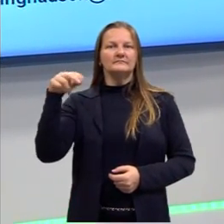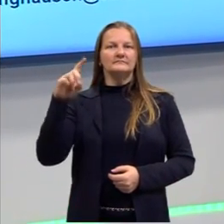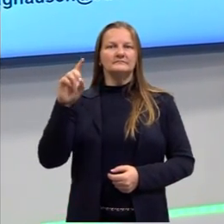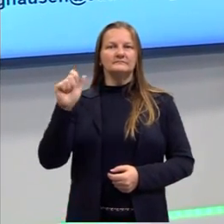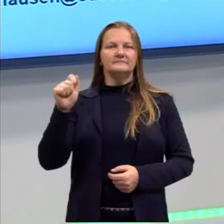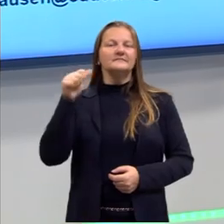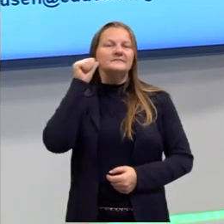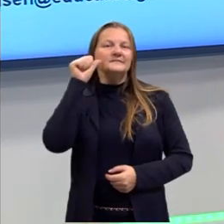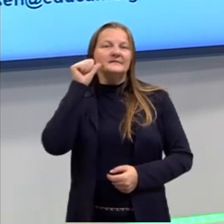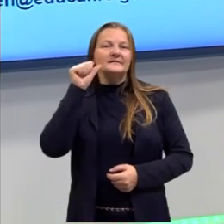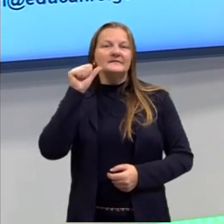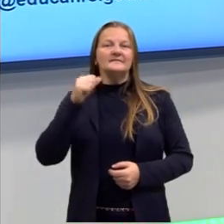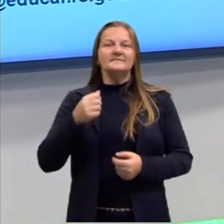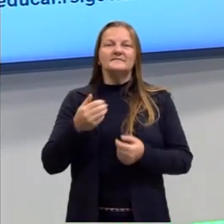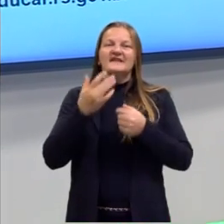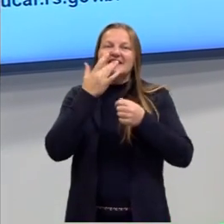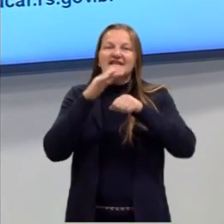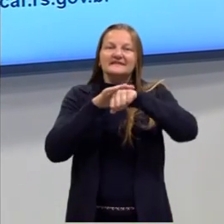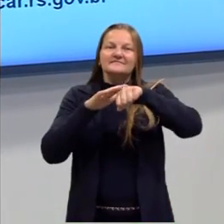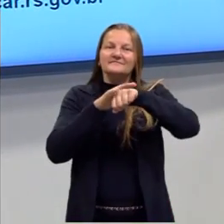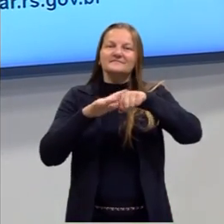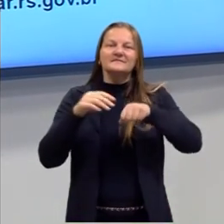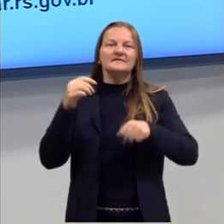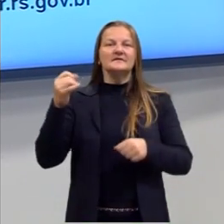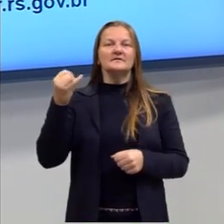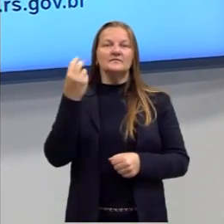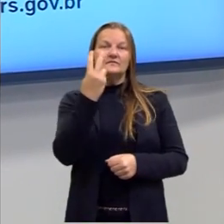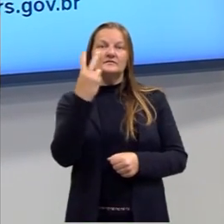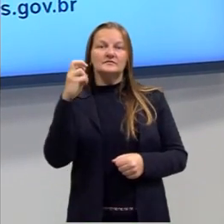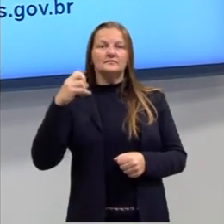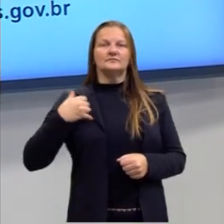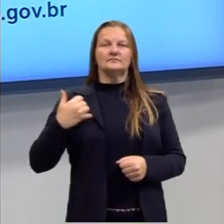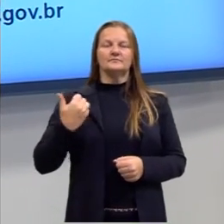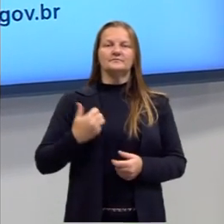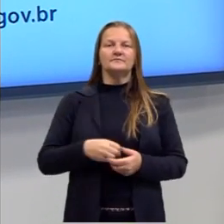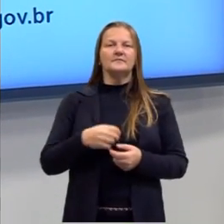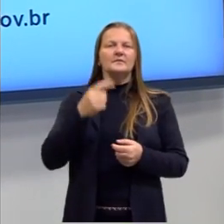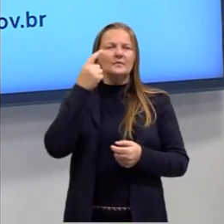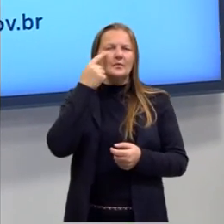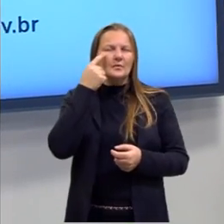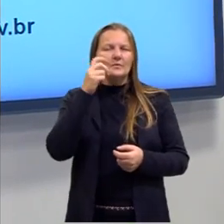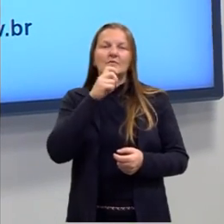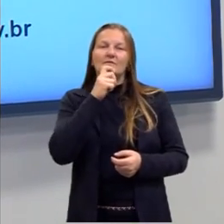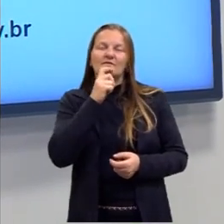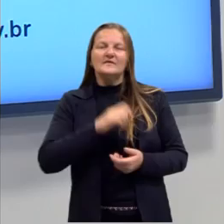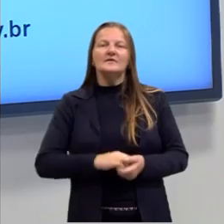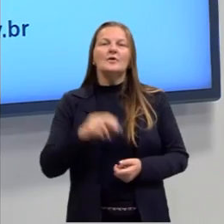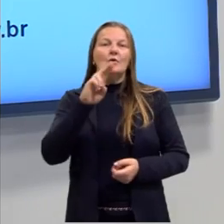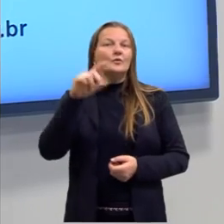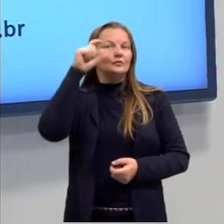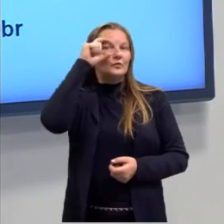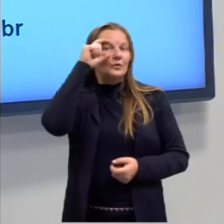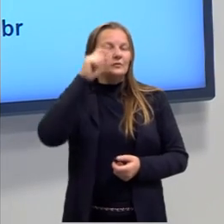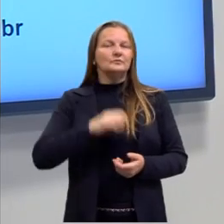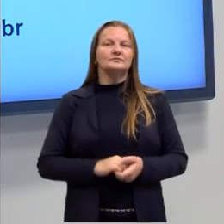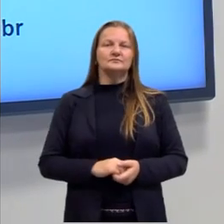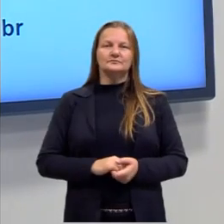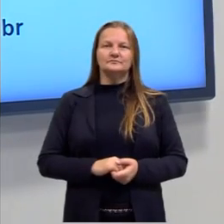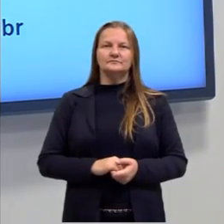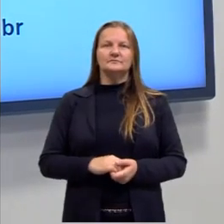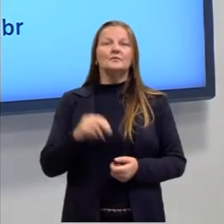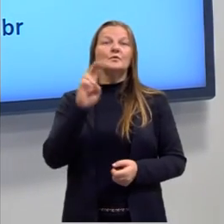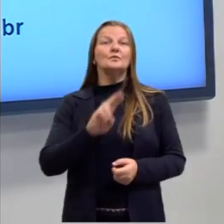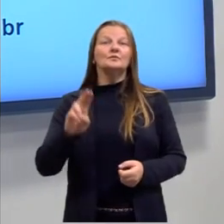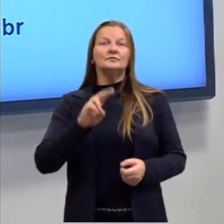sou branca de baixa estatura cabelos castanhos escuros olhos verdes uso óculos tá